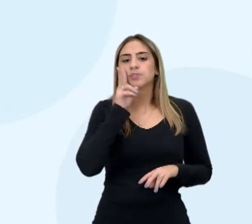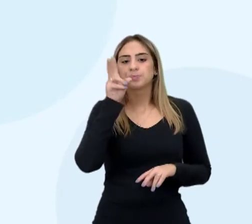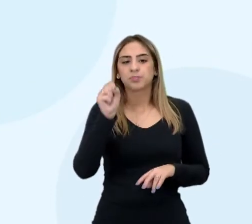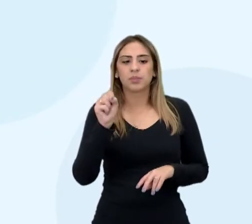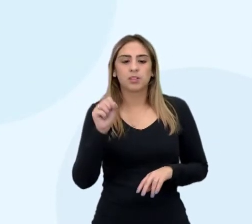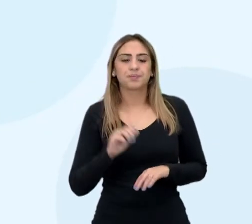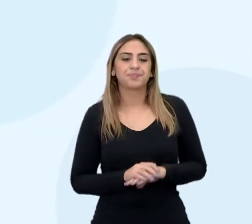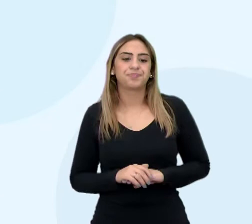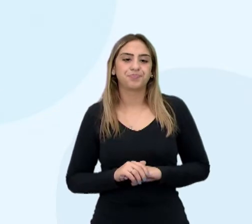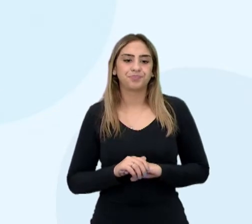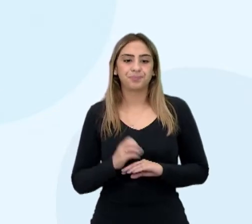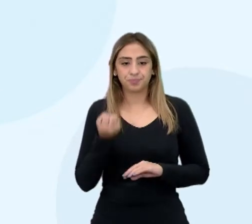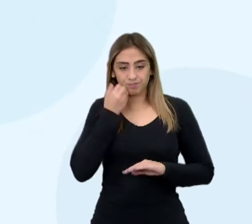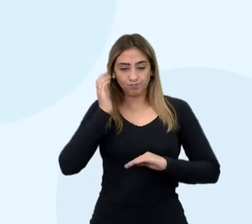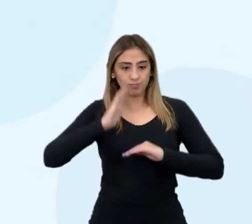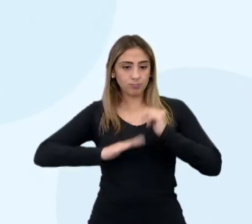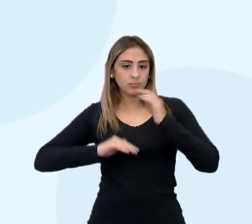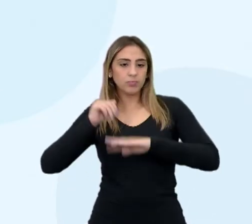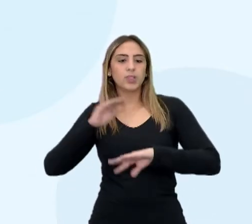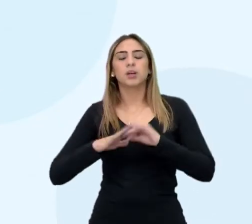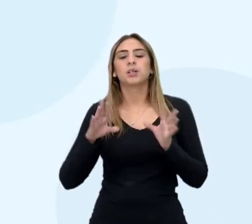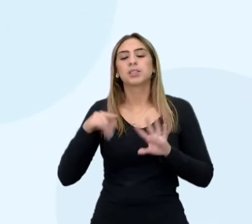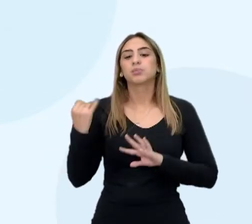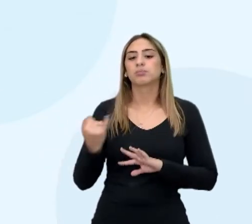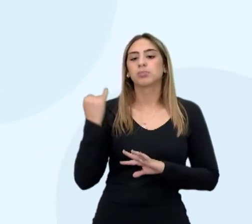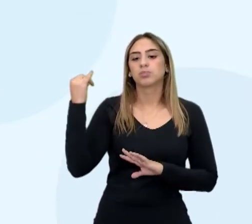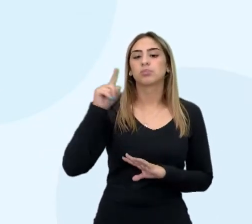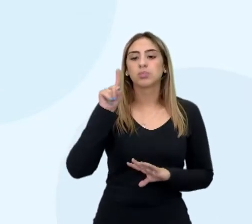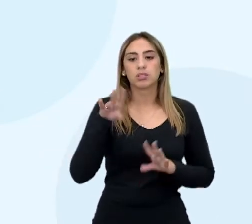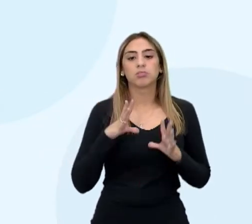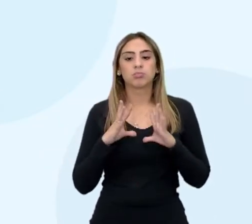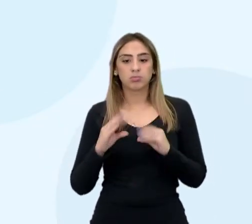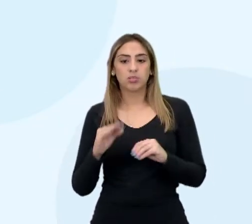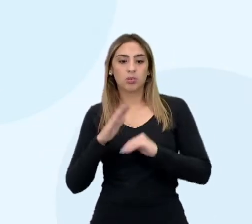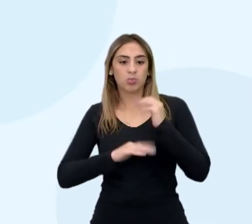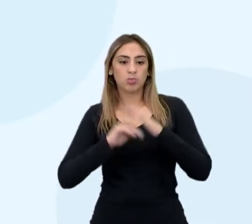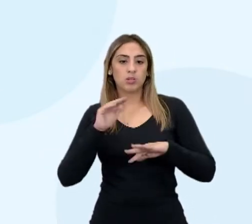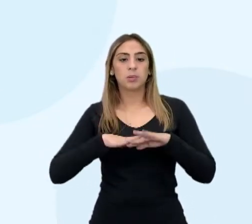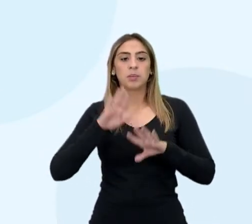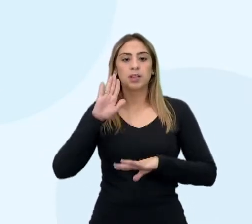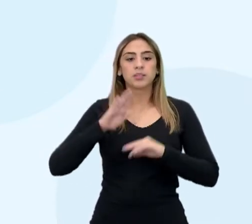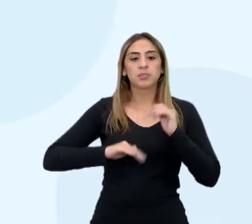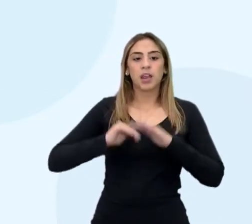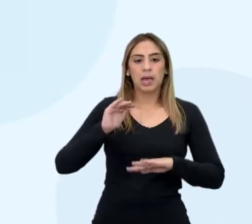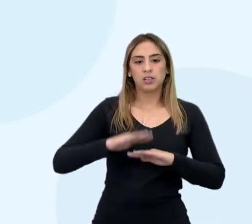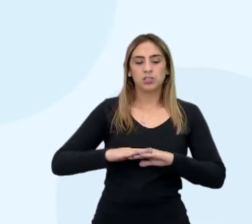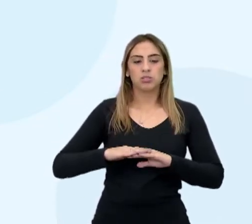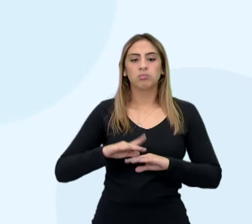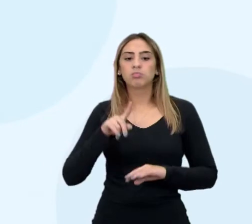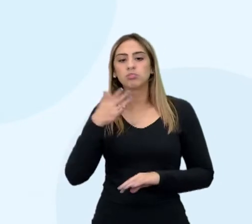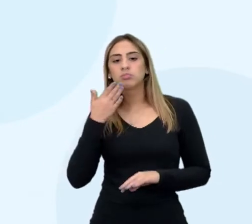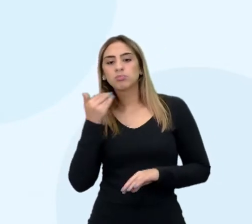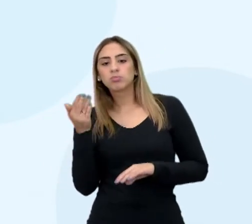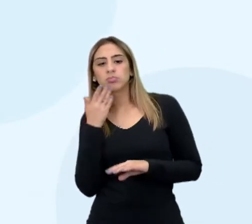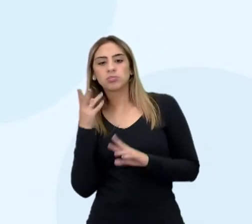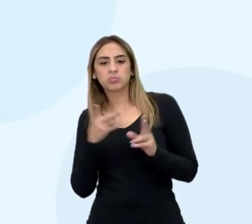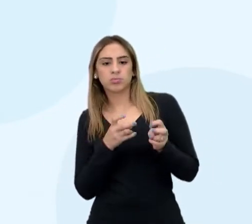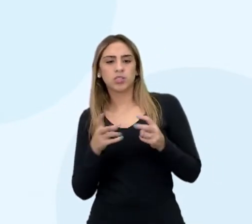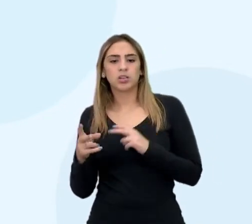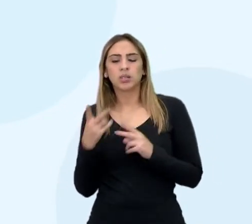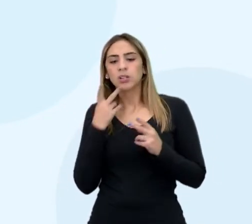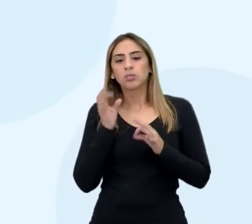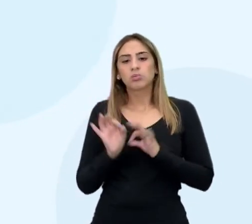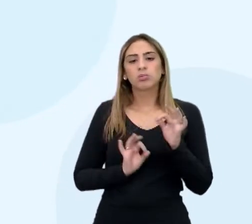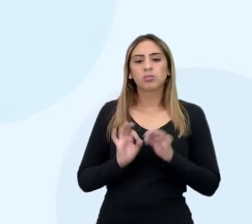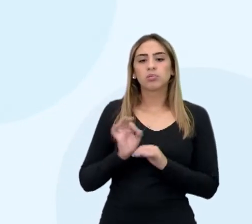edifícios de boa construção, mas importantes e generalizados nas construções mais frágeis, facilmente perceptível pelos